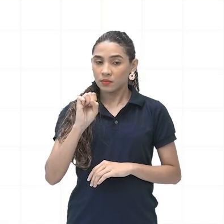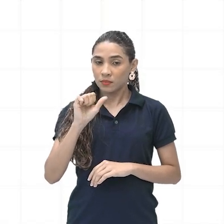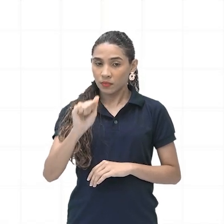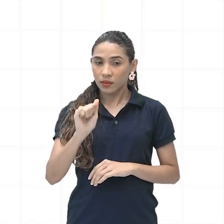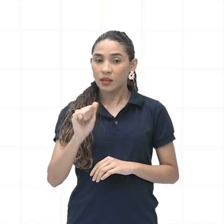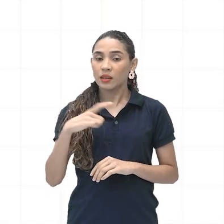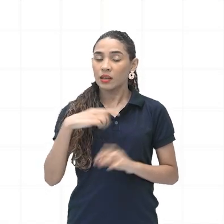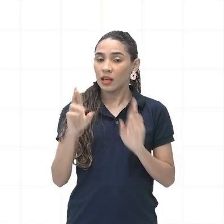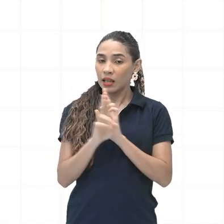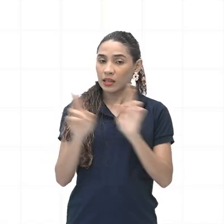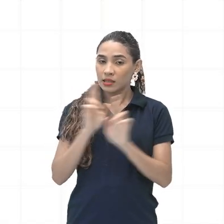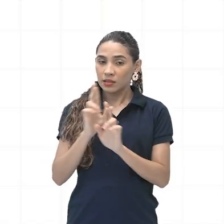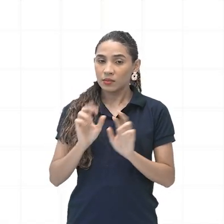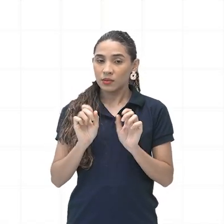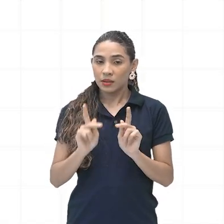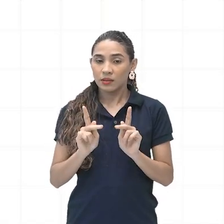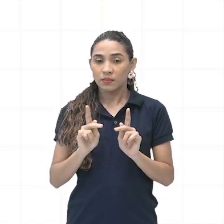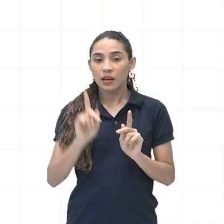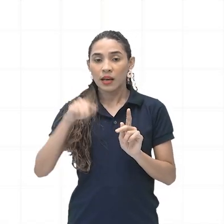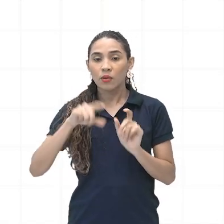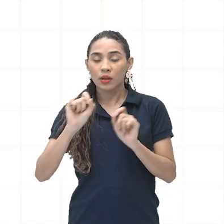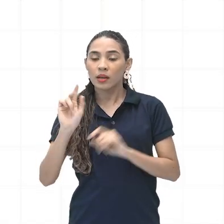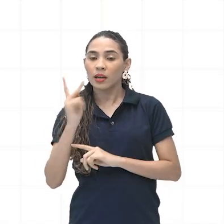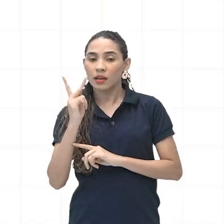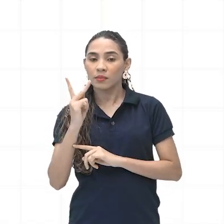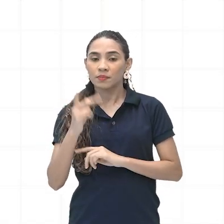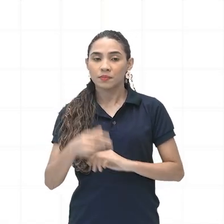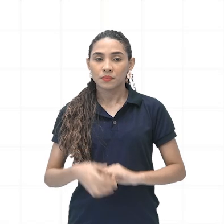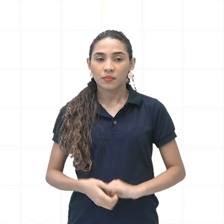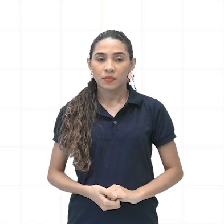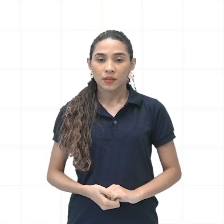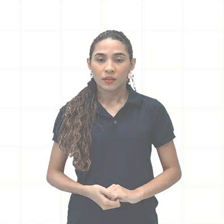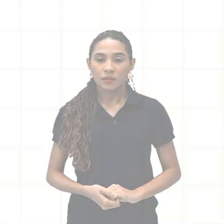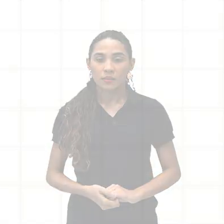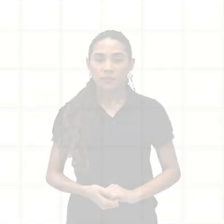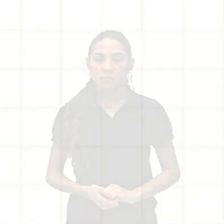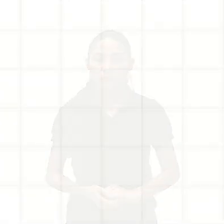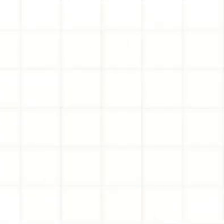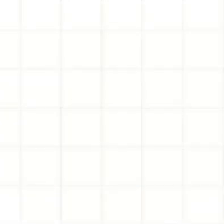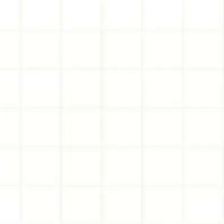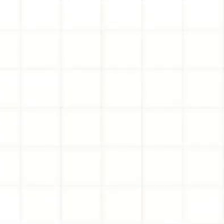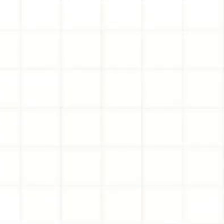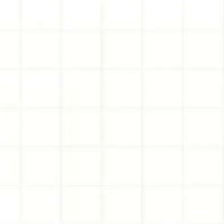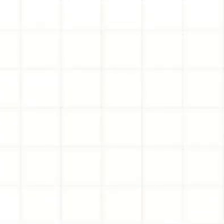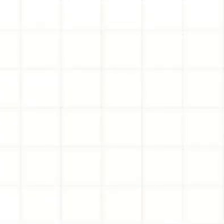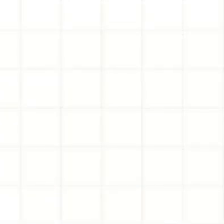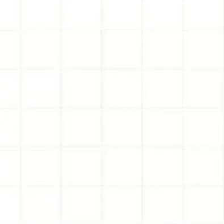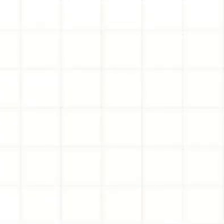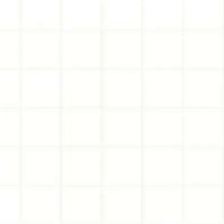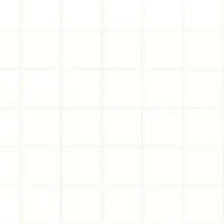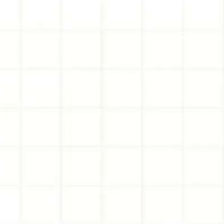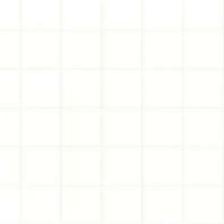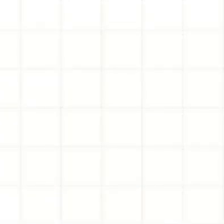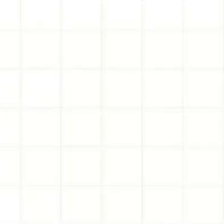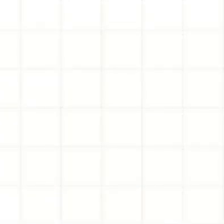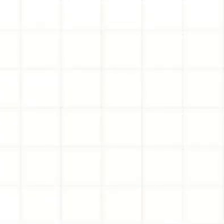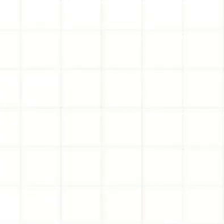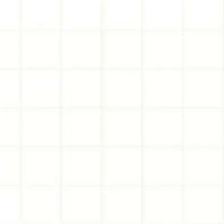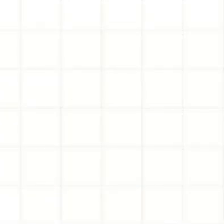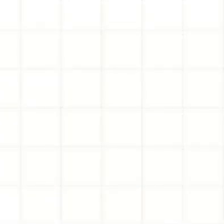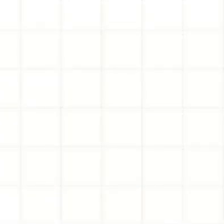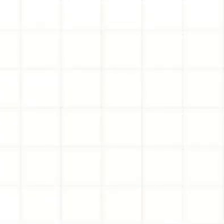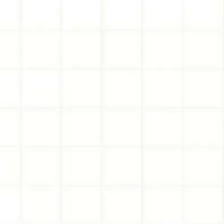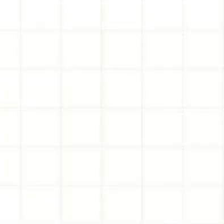altura relativa à hipotenusa, que vai ser o meu H. Acompanhe comigo no desenho. Então, aqui eu tenho o meu